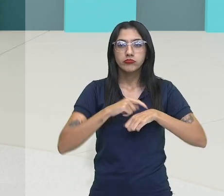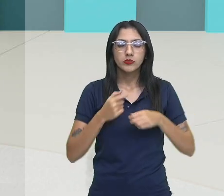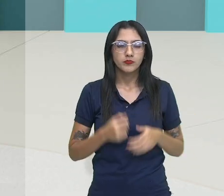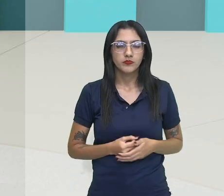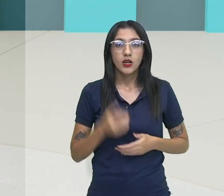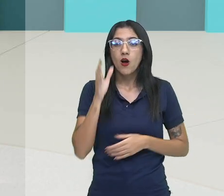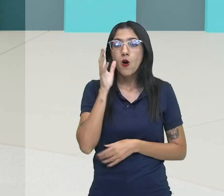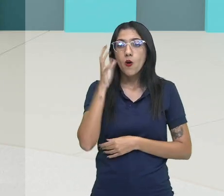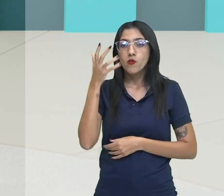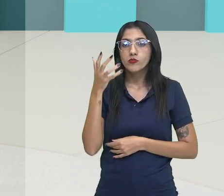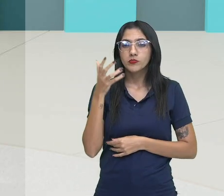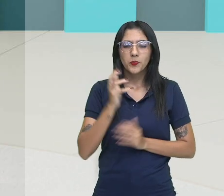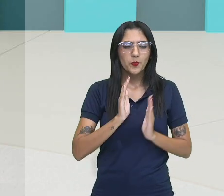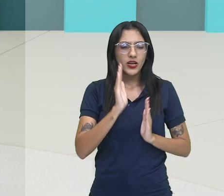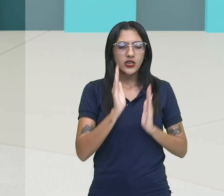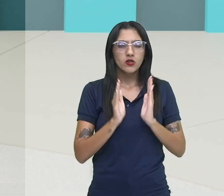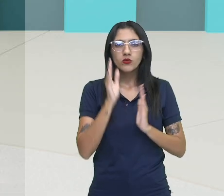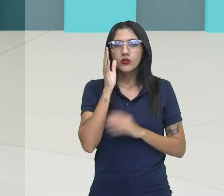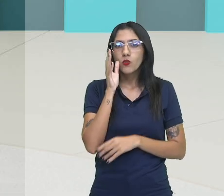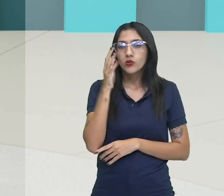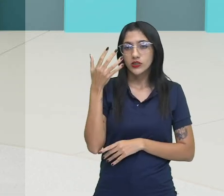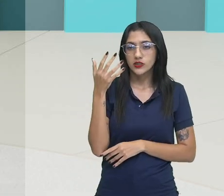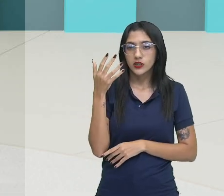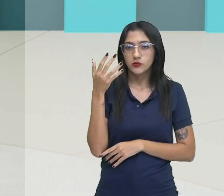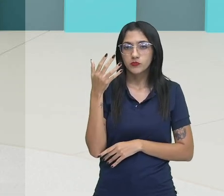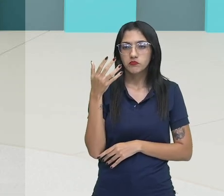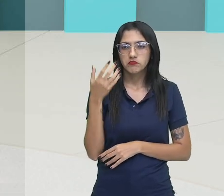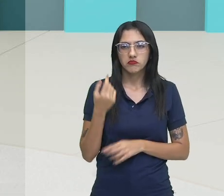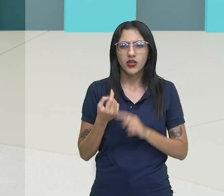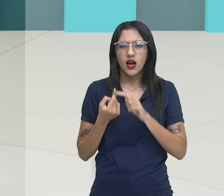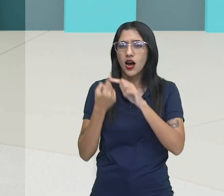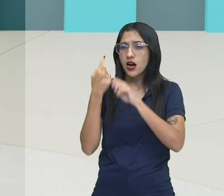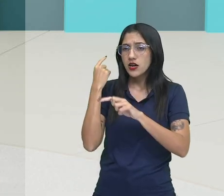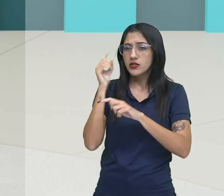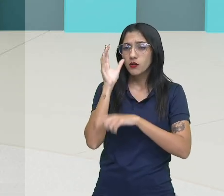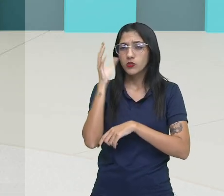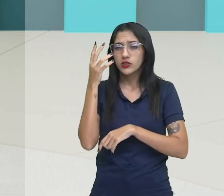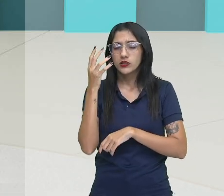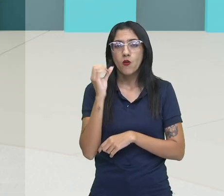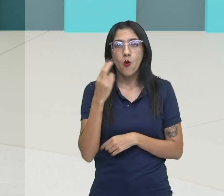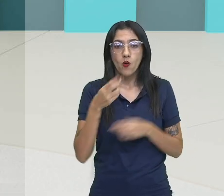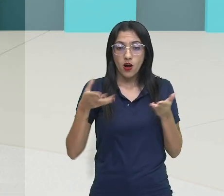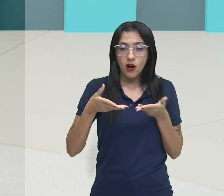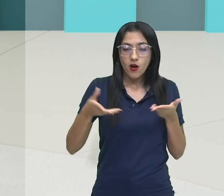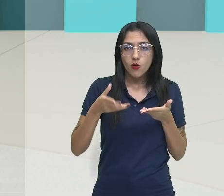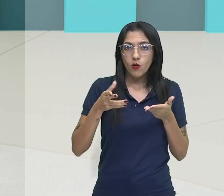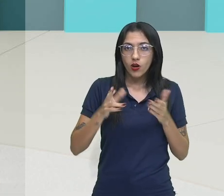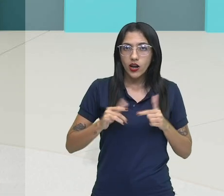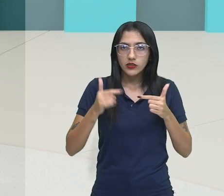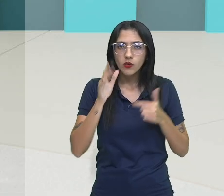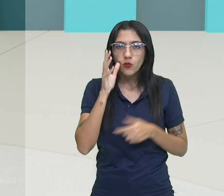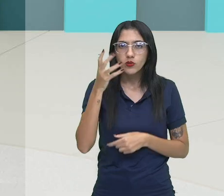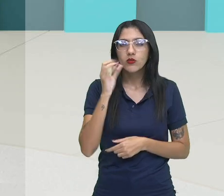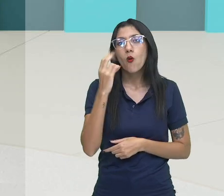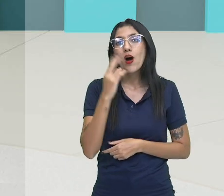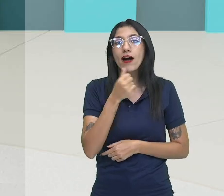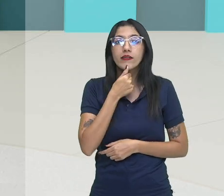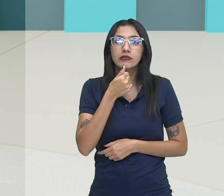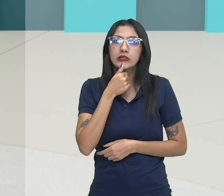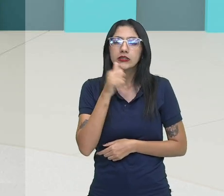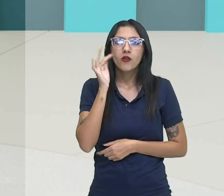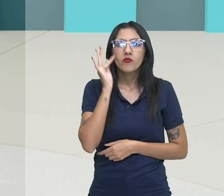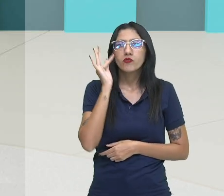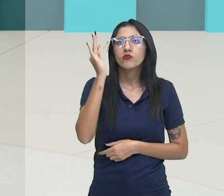o fato expresso. Ou esse fato já aconteceu, ou ele está acontecendo, ou ele vai acontecer. Agora